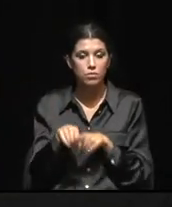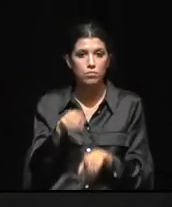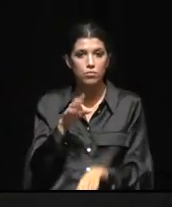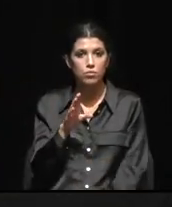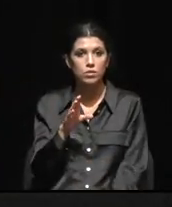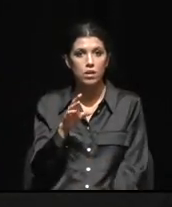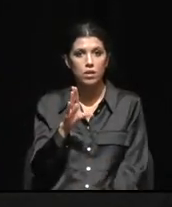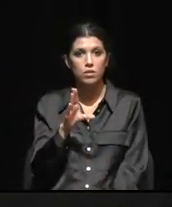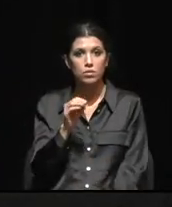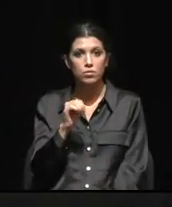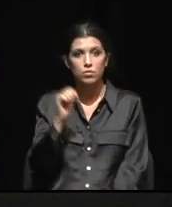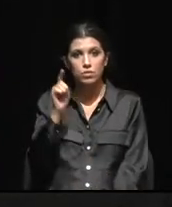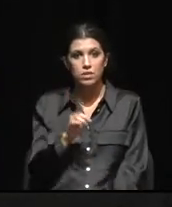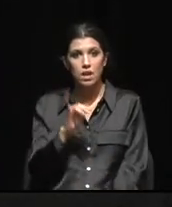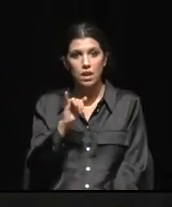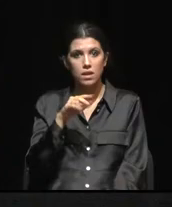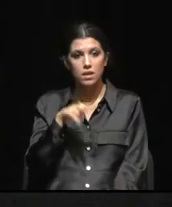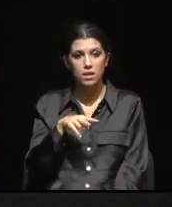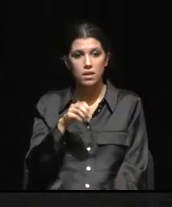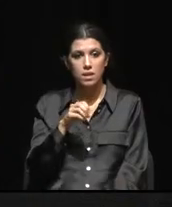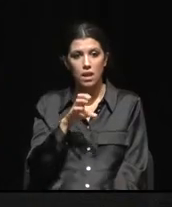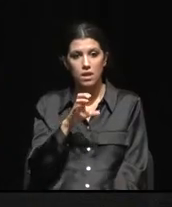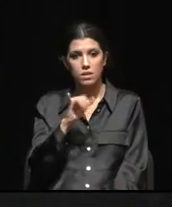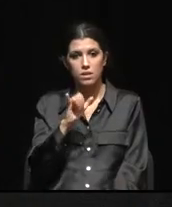faria para apresentar o voto do